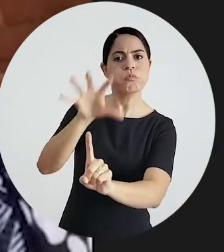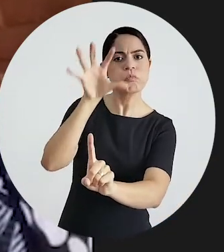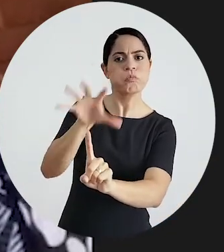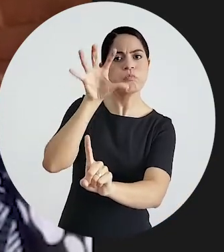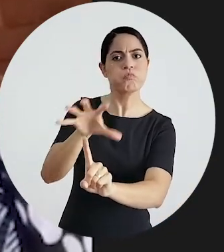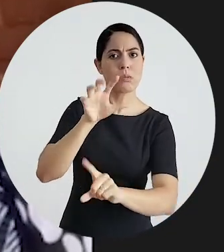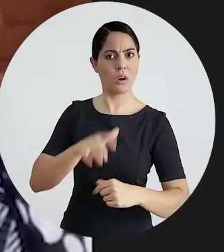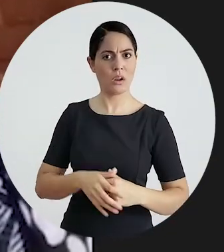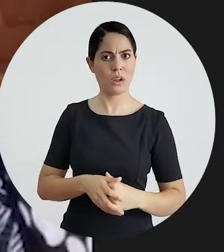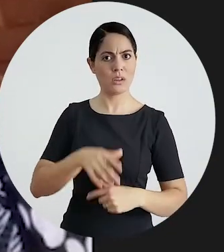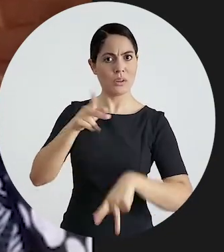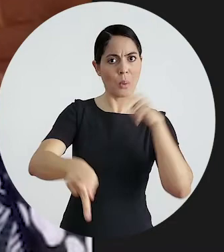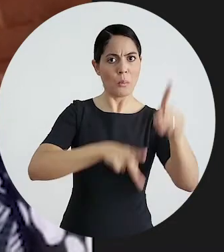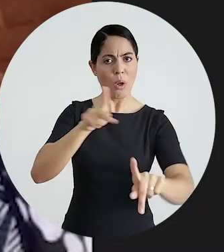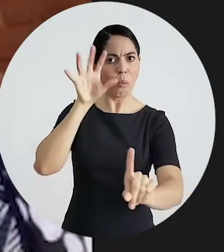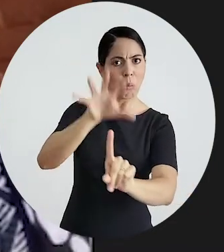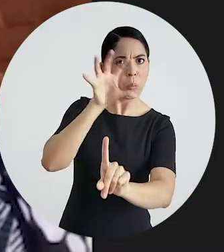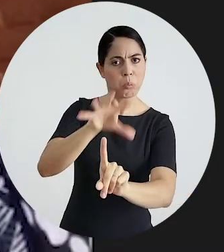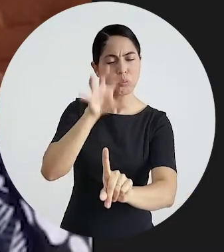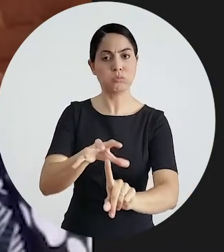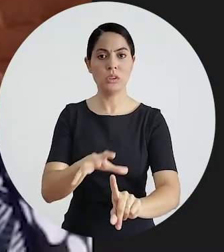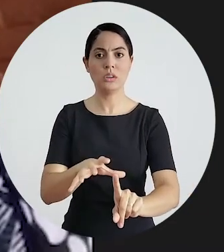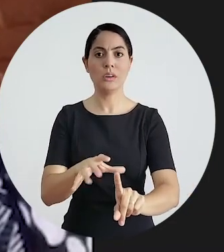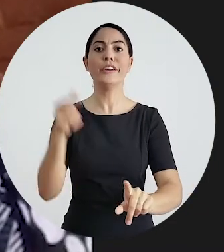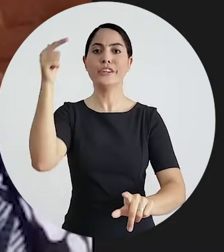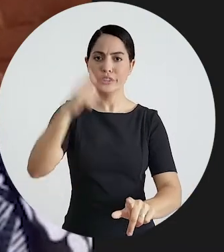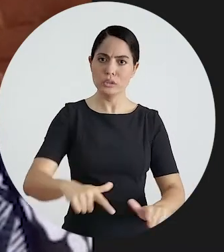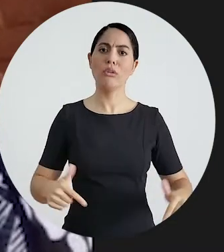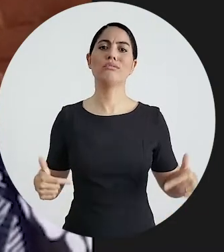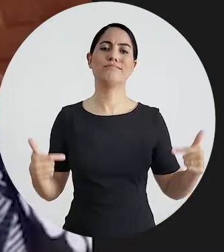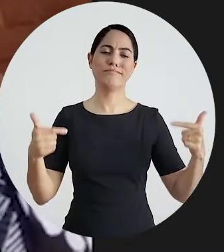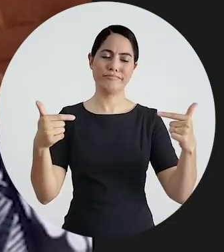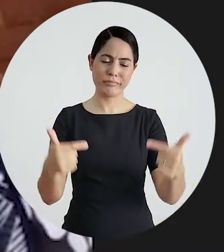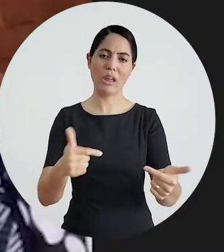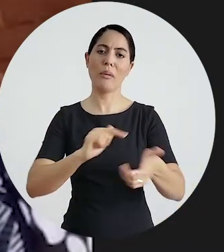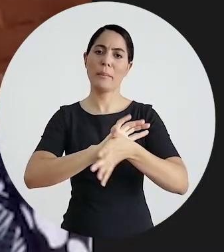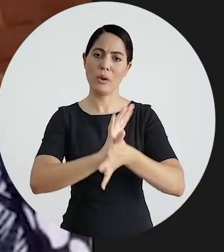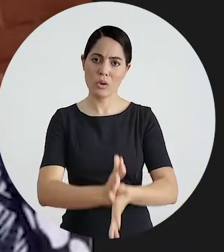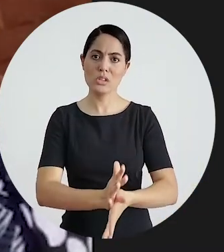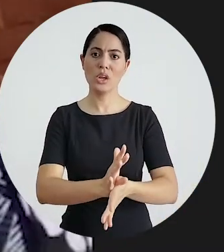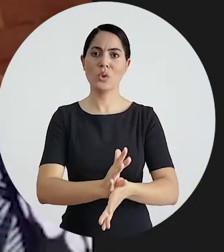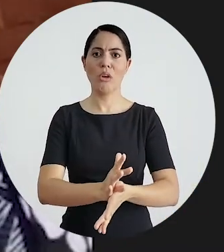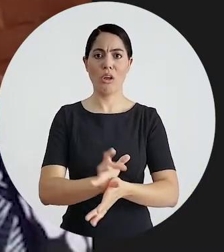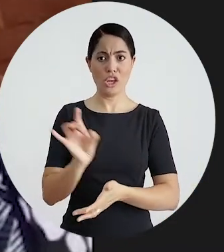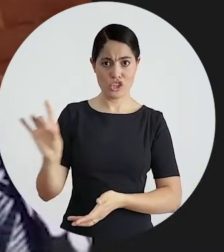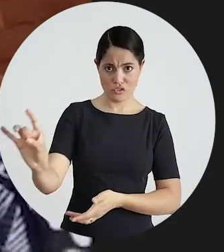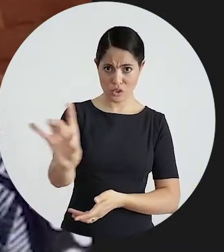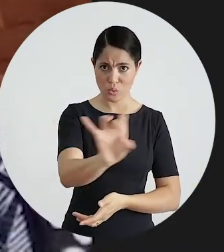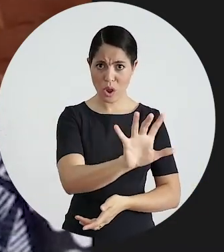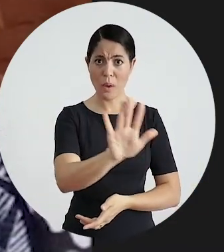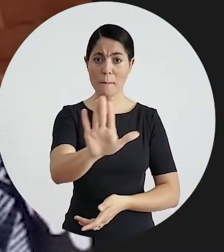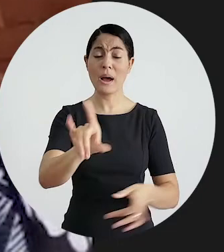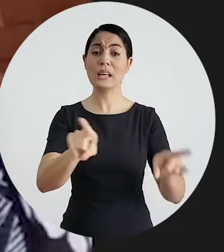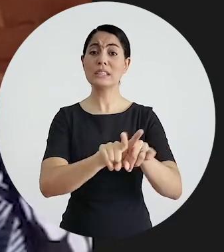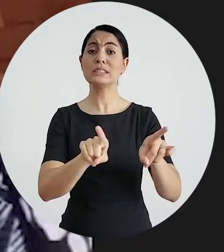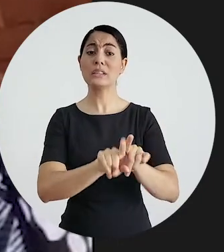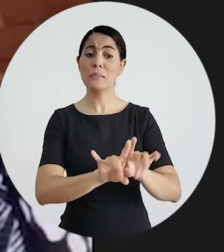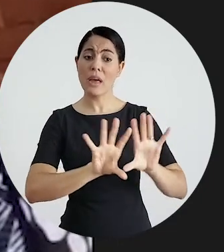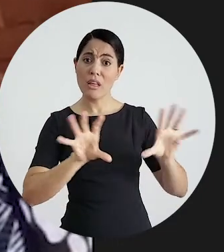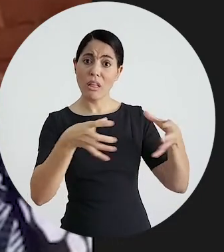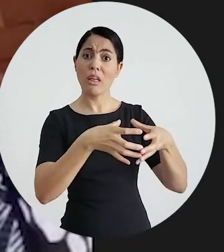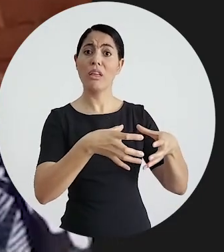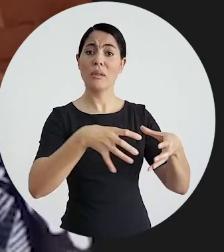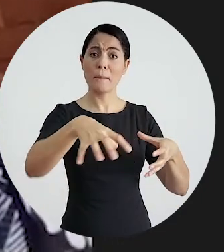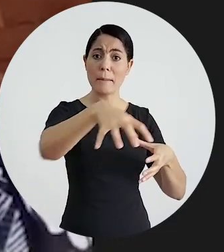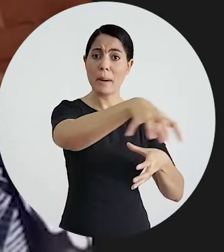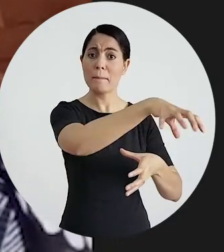nas mentes, nas cabeças das pessoas e que reproduzem isso, não só na perspectiva